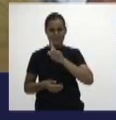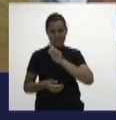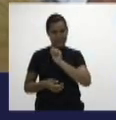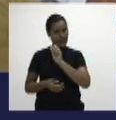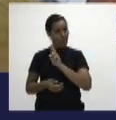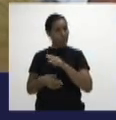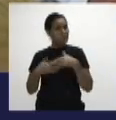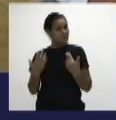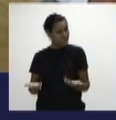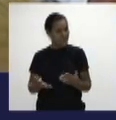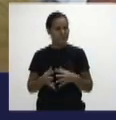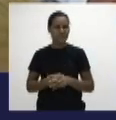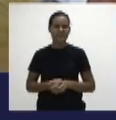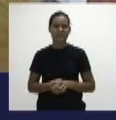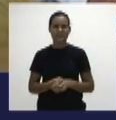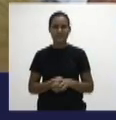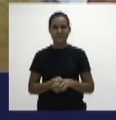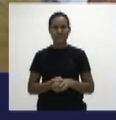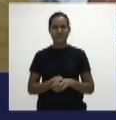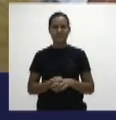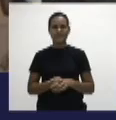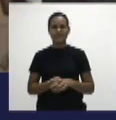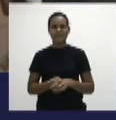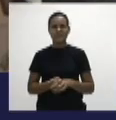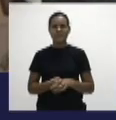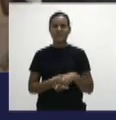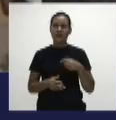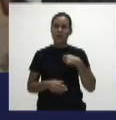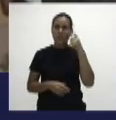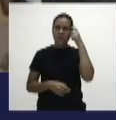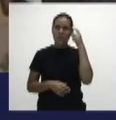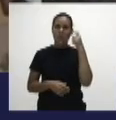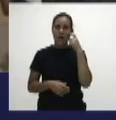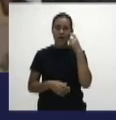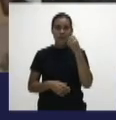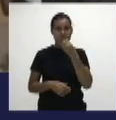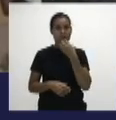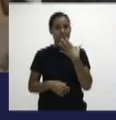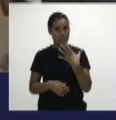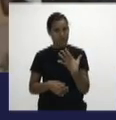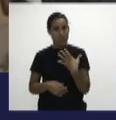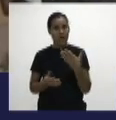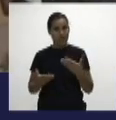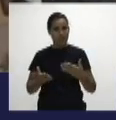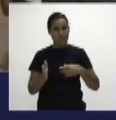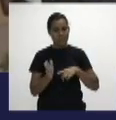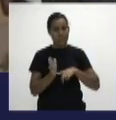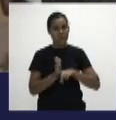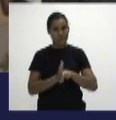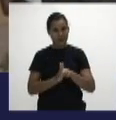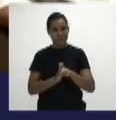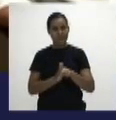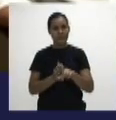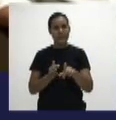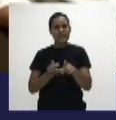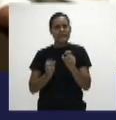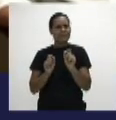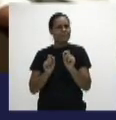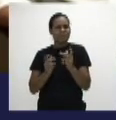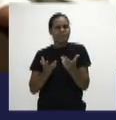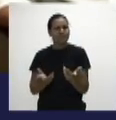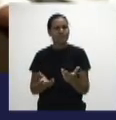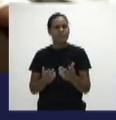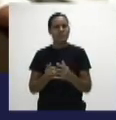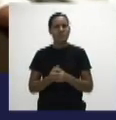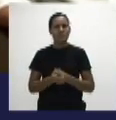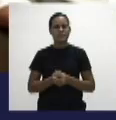hein pois é a gente daqui a pouco vai pegar o lugar do nosso amigo ó o seguinte eh eu acho que é um bom gancho para aquela pergunta que a gente